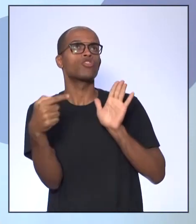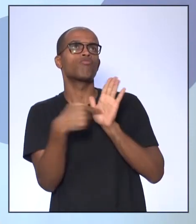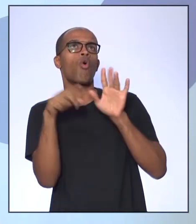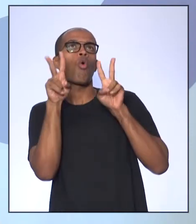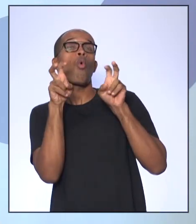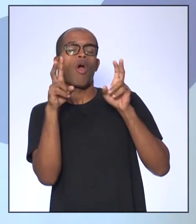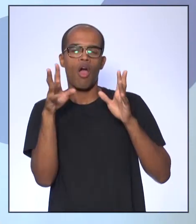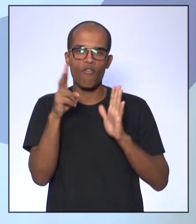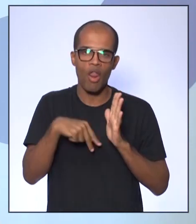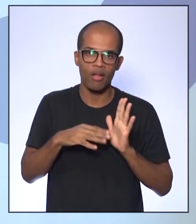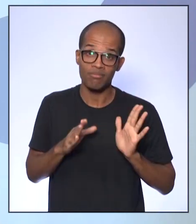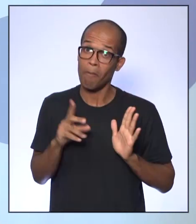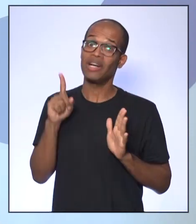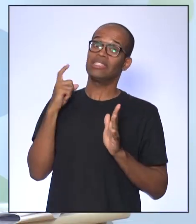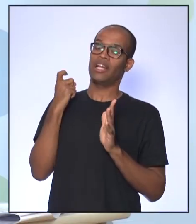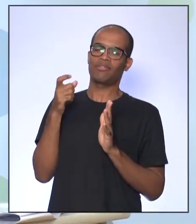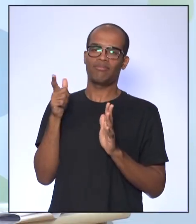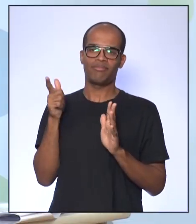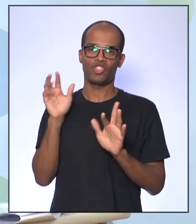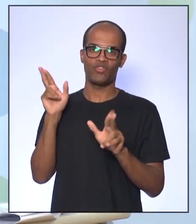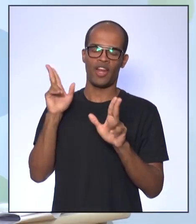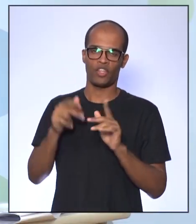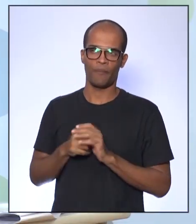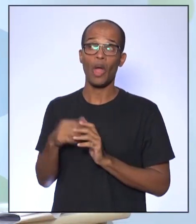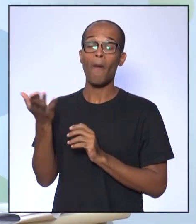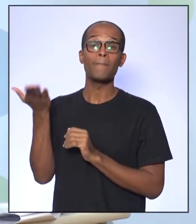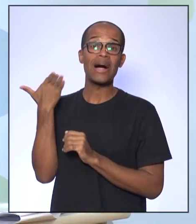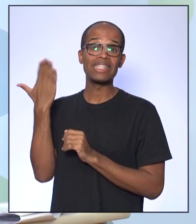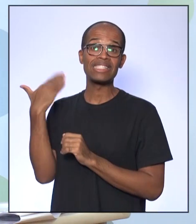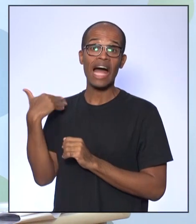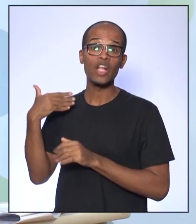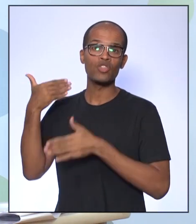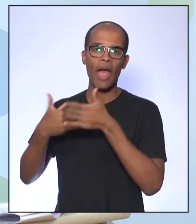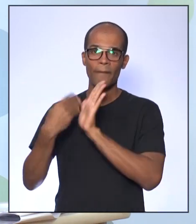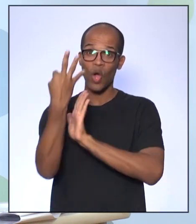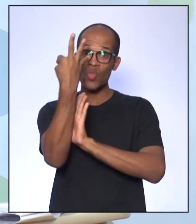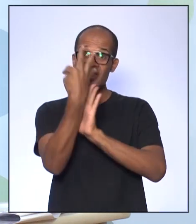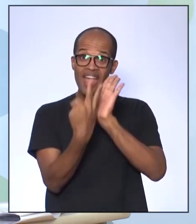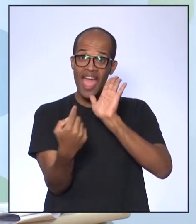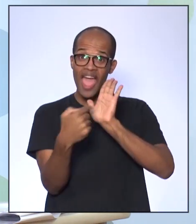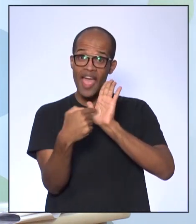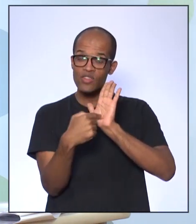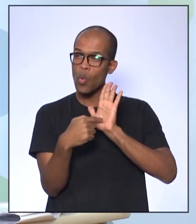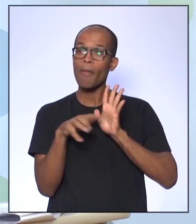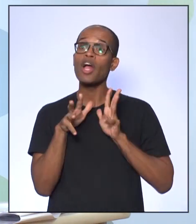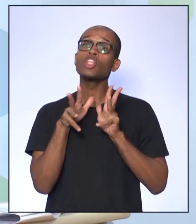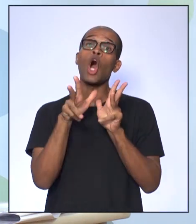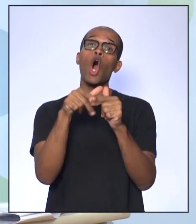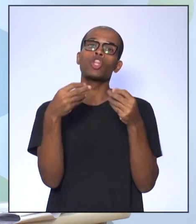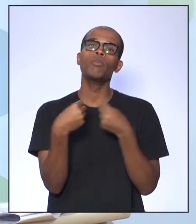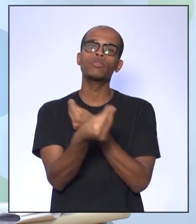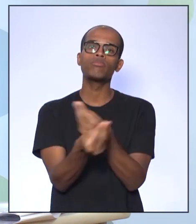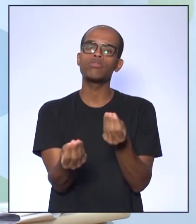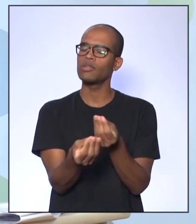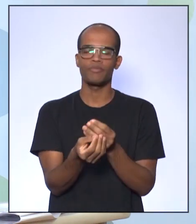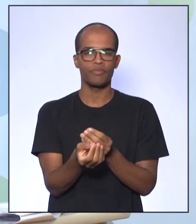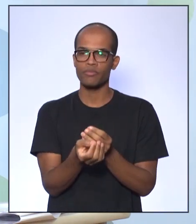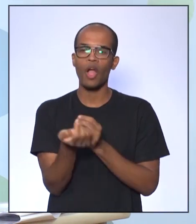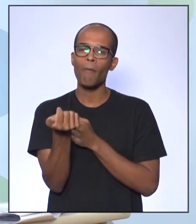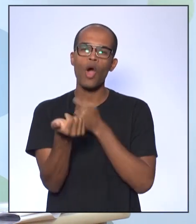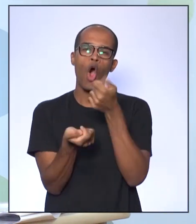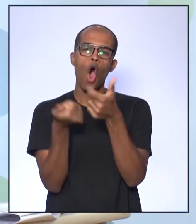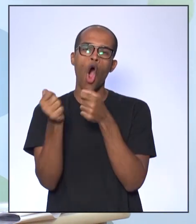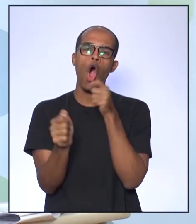ler. Sabe o que é interessante? É assim, que naquela época o texto escrito também não era para todos, né? Poucas pessoas eram